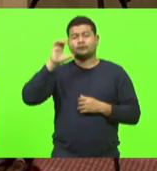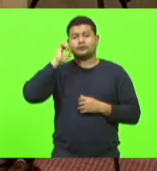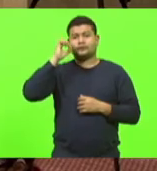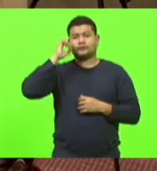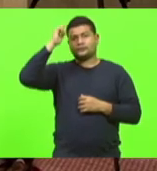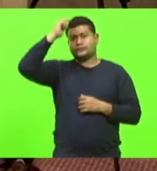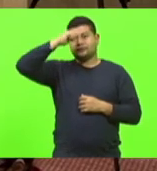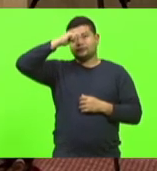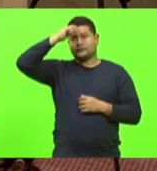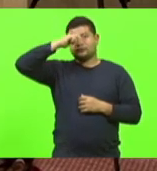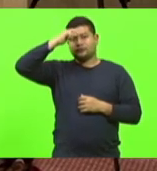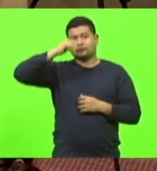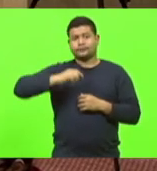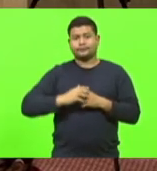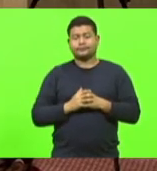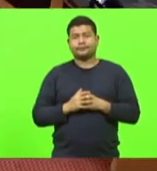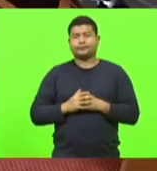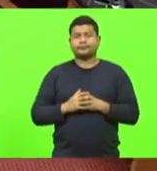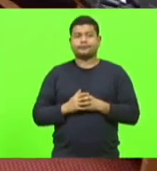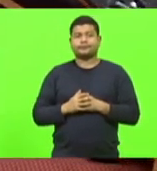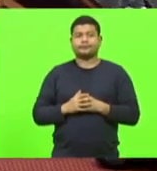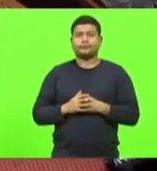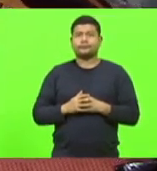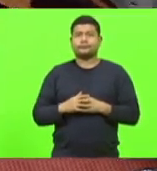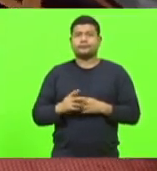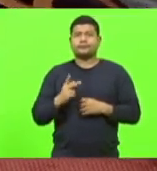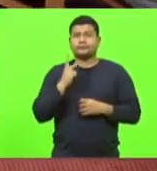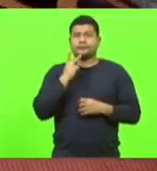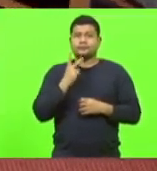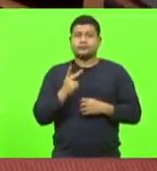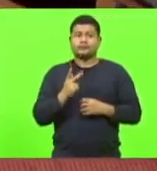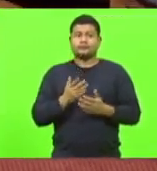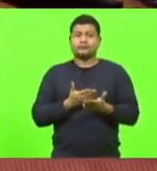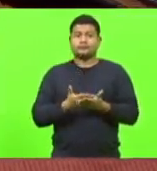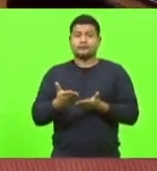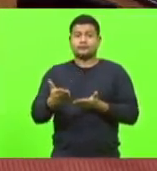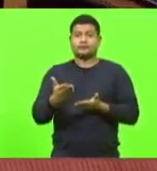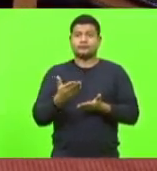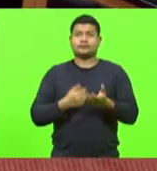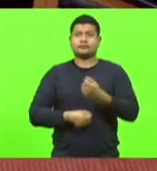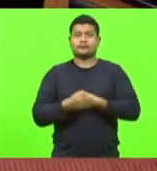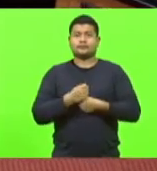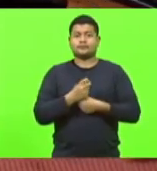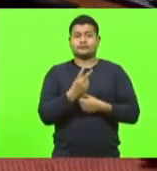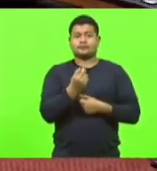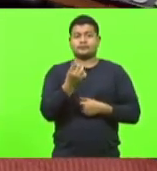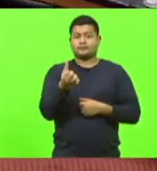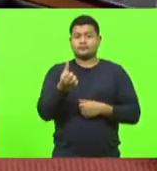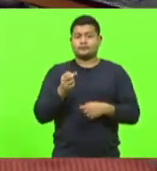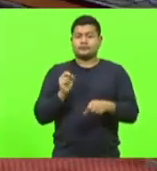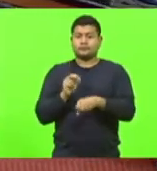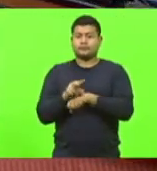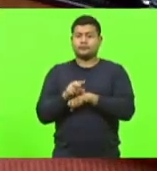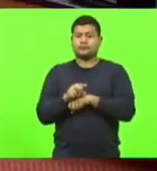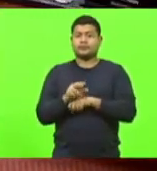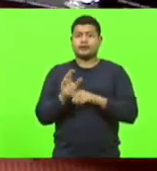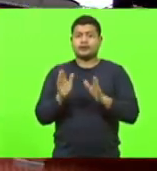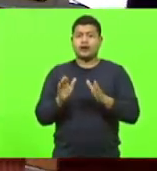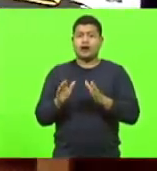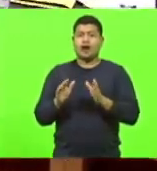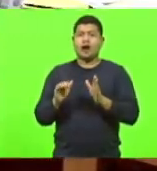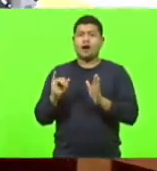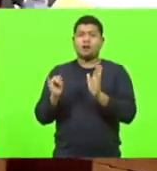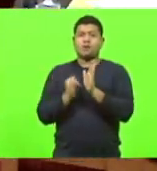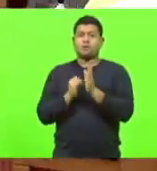tempo Deputado Laércio o presidente dizer que a partir de 16 quem entrou já não contribui com a